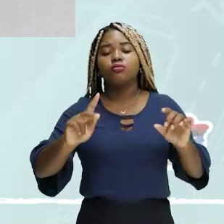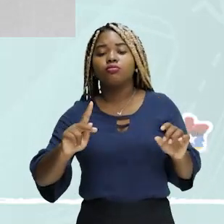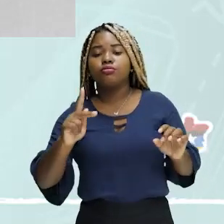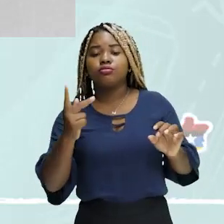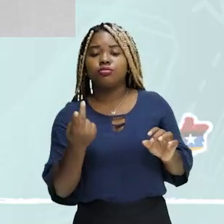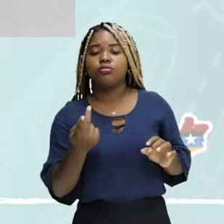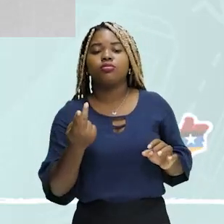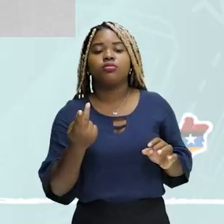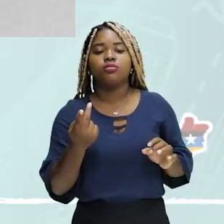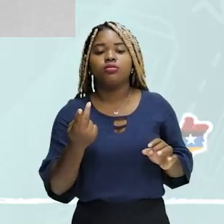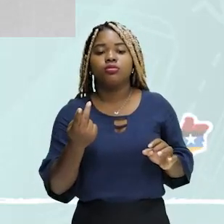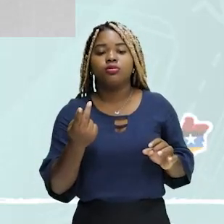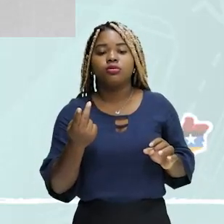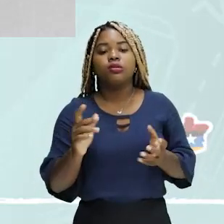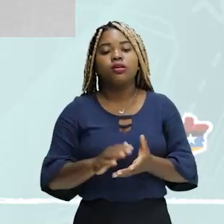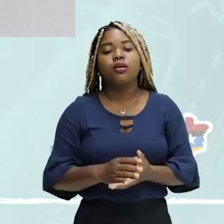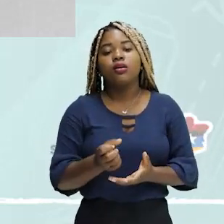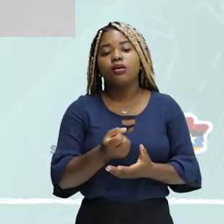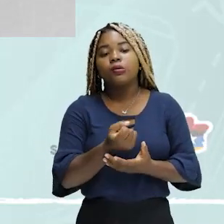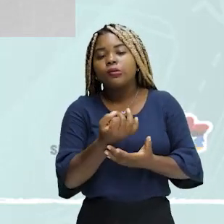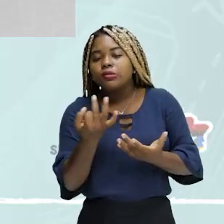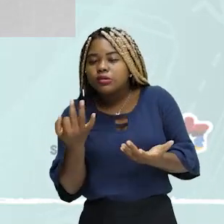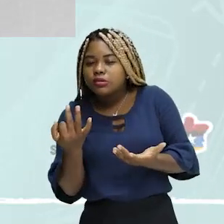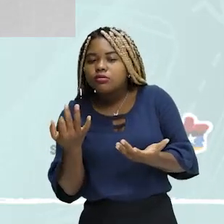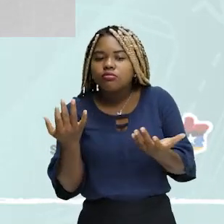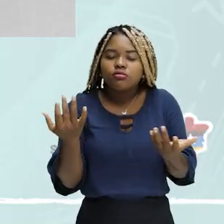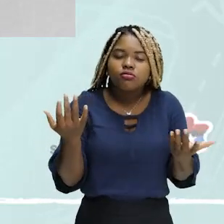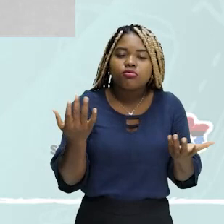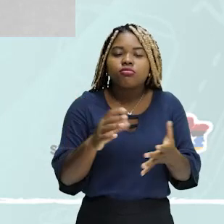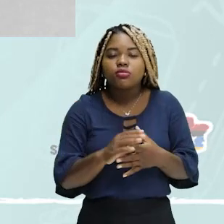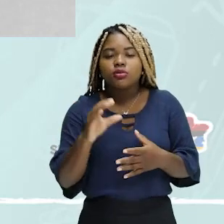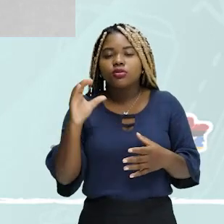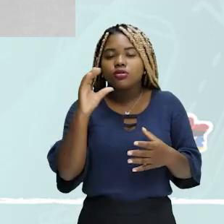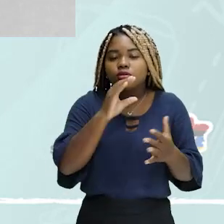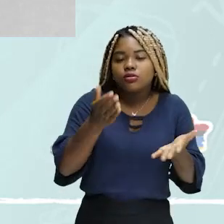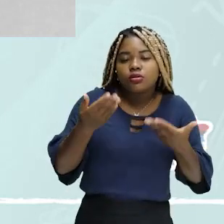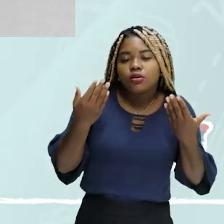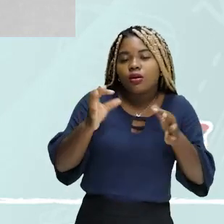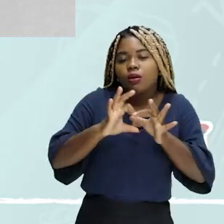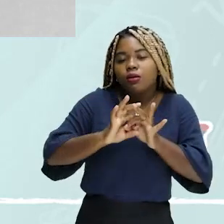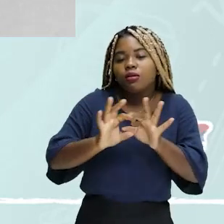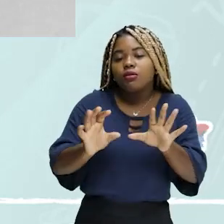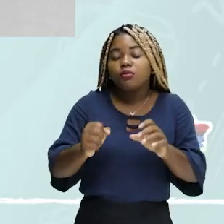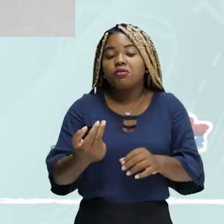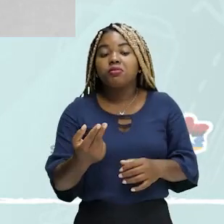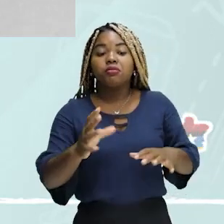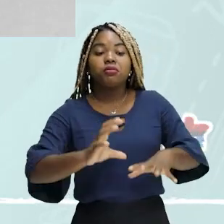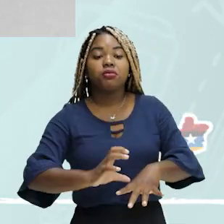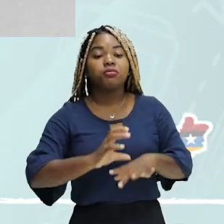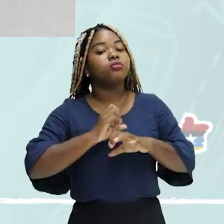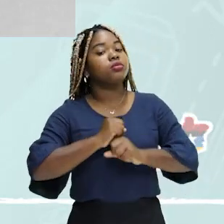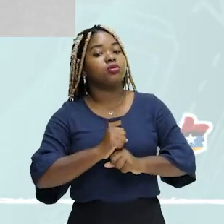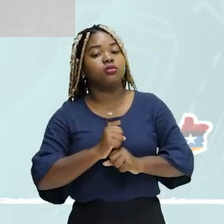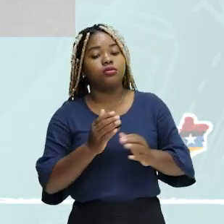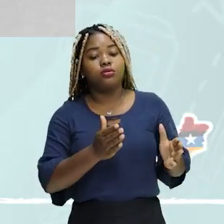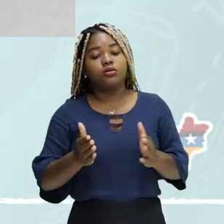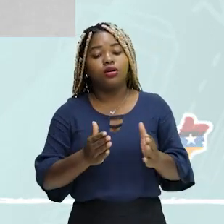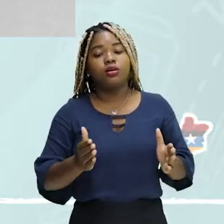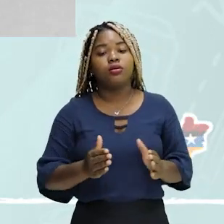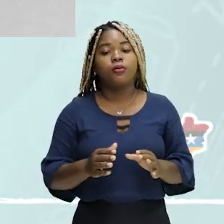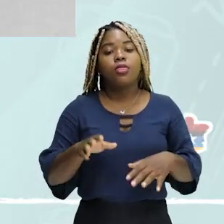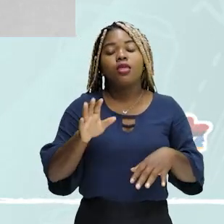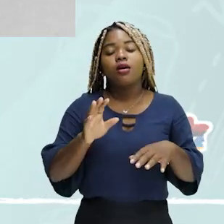seja, né, a quantidade de calor liberada ou absorvida por um processo, só depende do